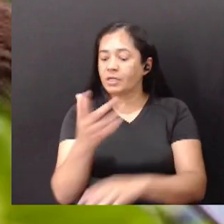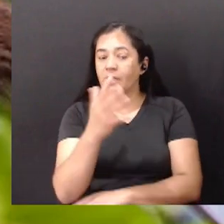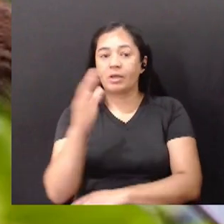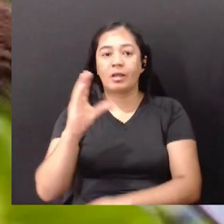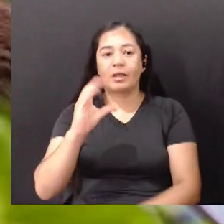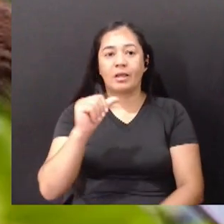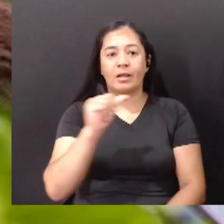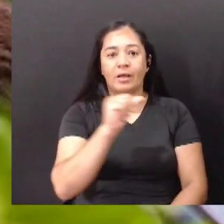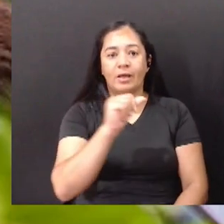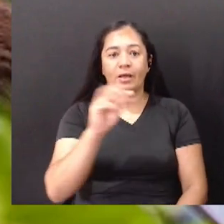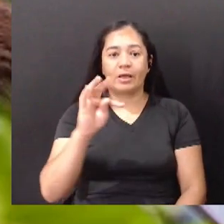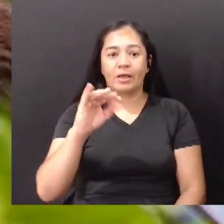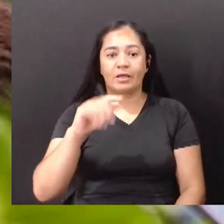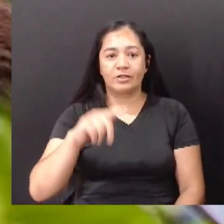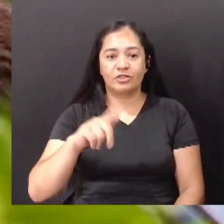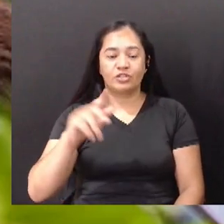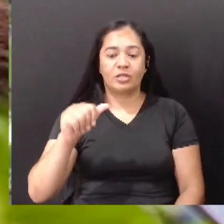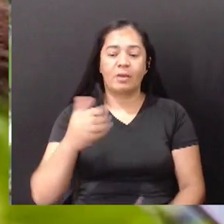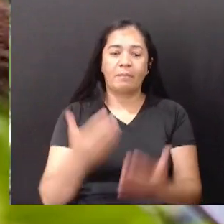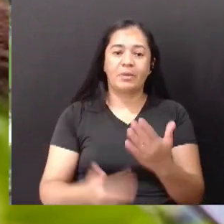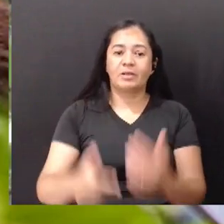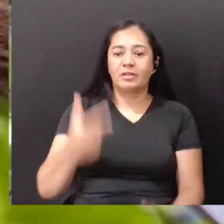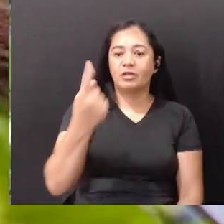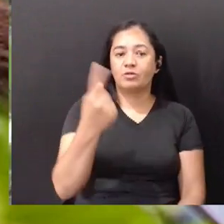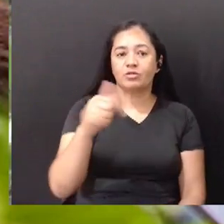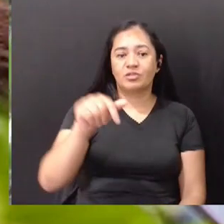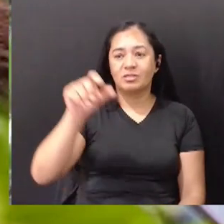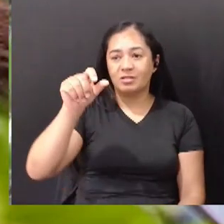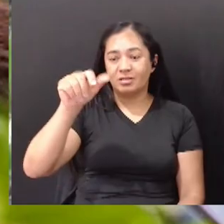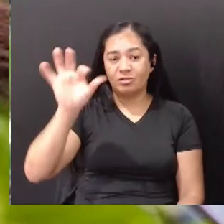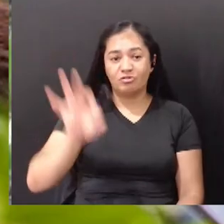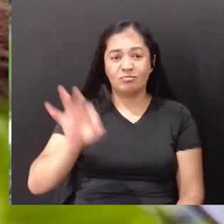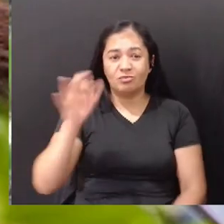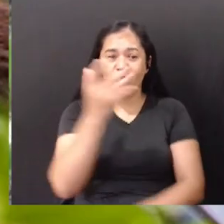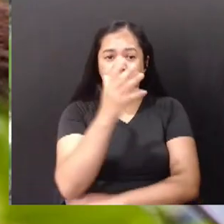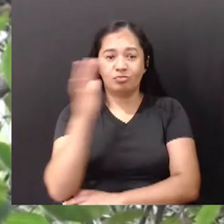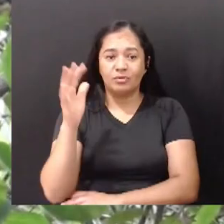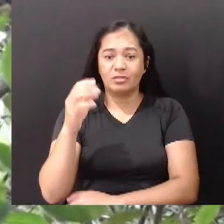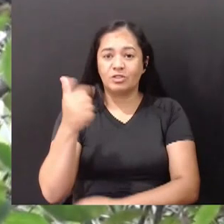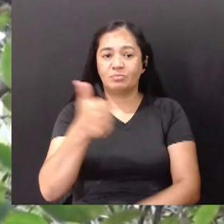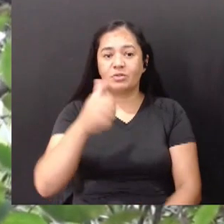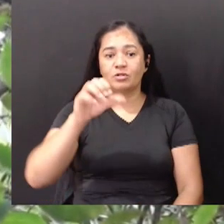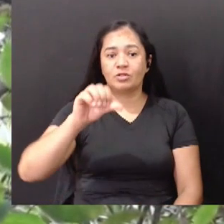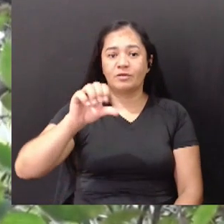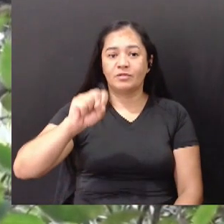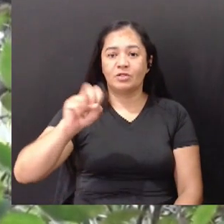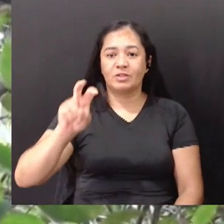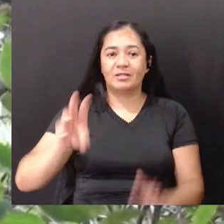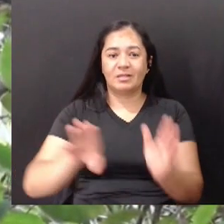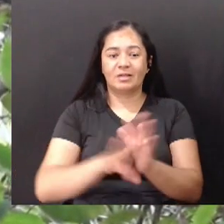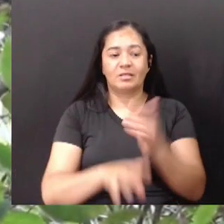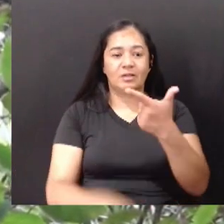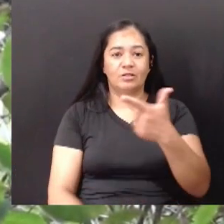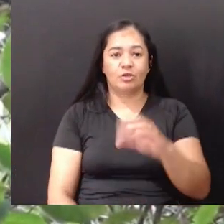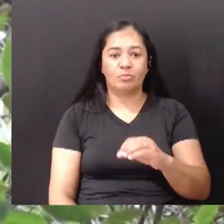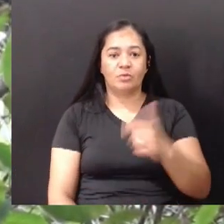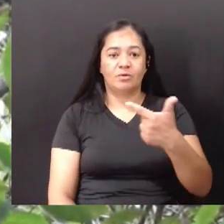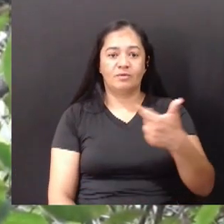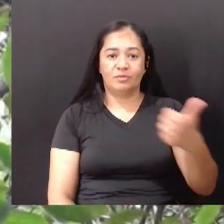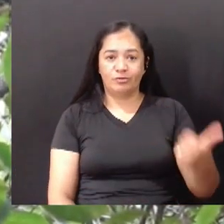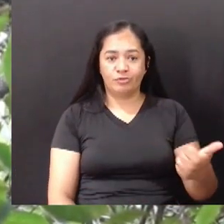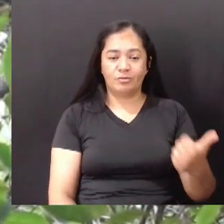que o bioma caatinga perdeu 17% de suas florestas entre 1985